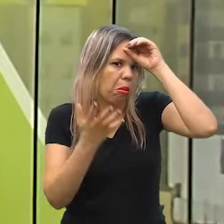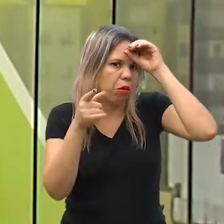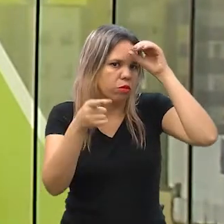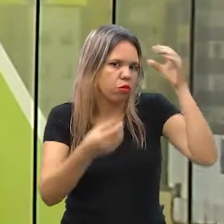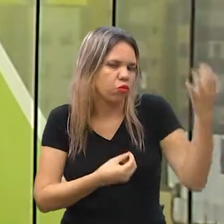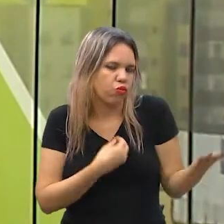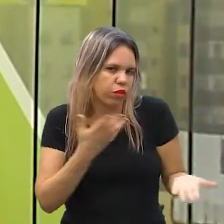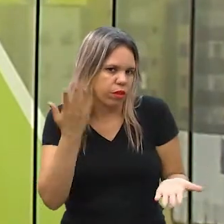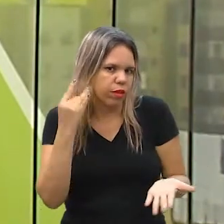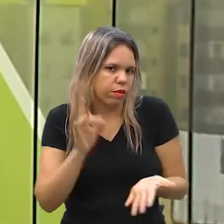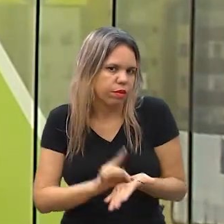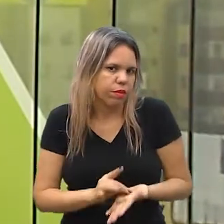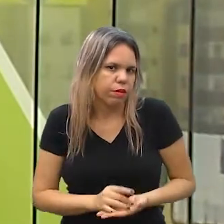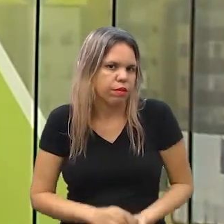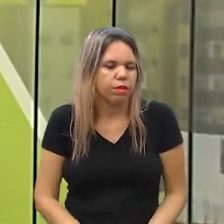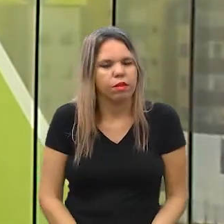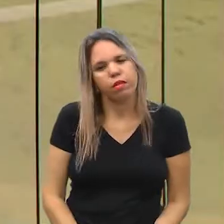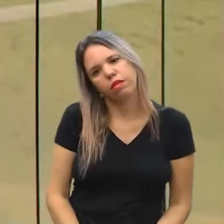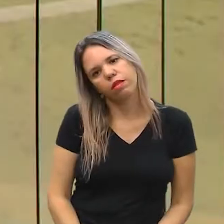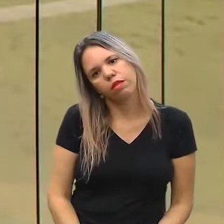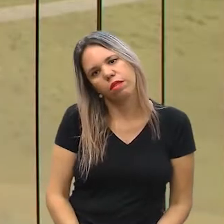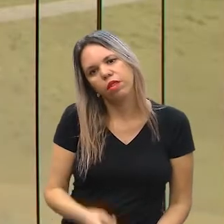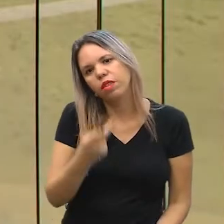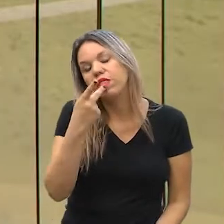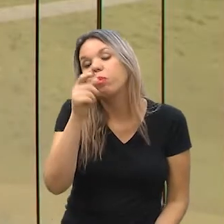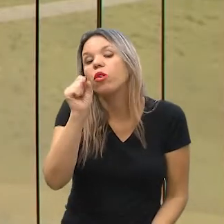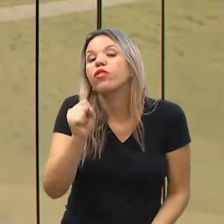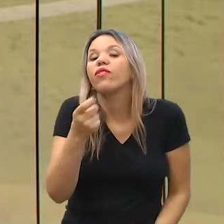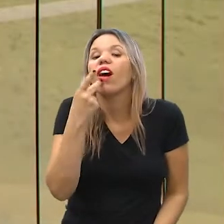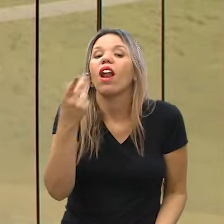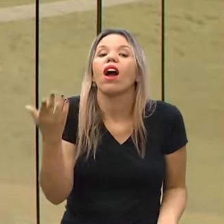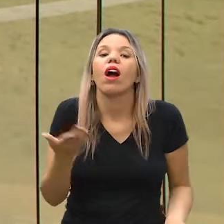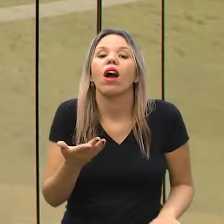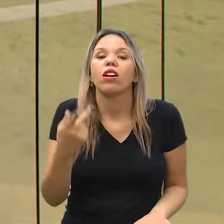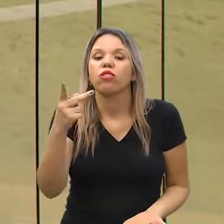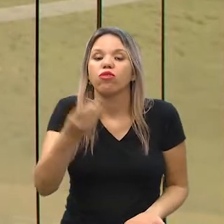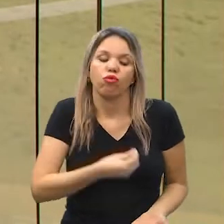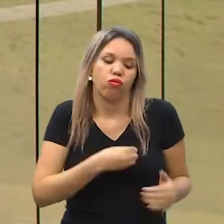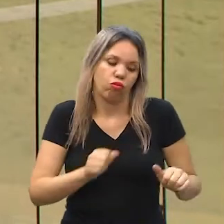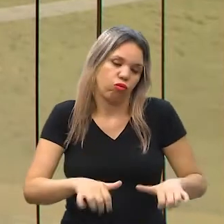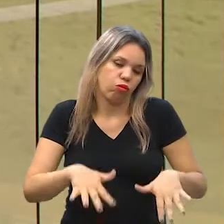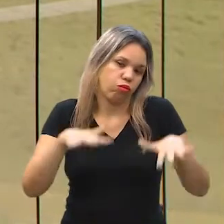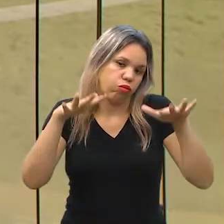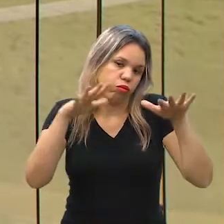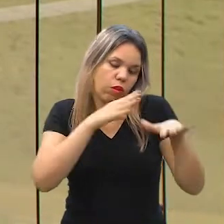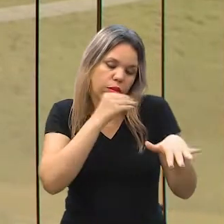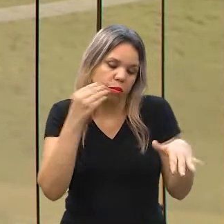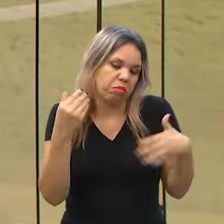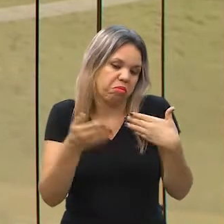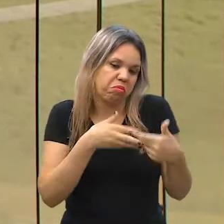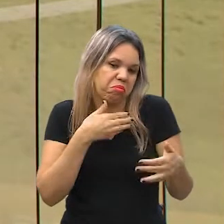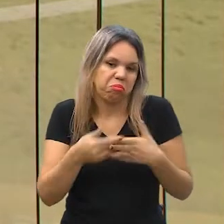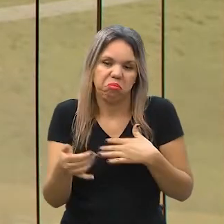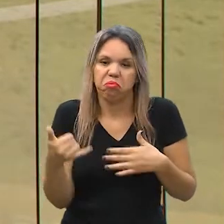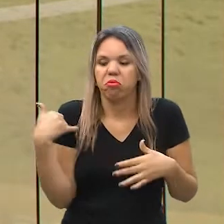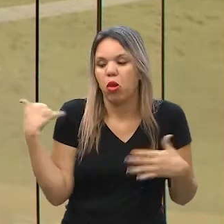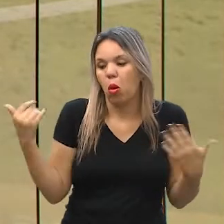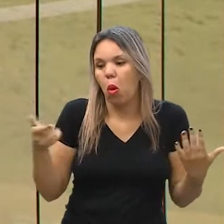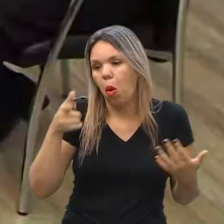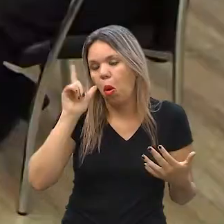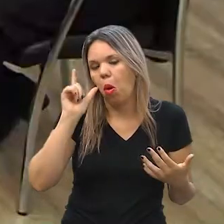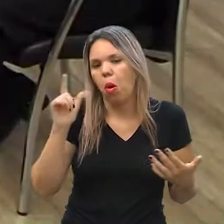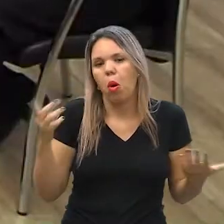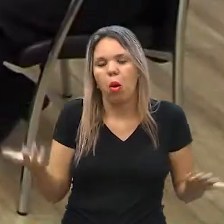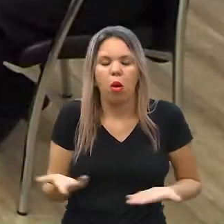noção, mas que é verdade. Que história que você pode contar pra gente aí? Pode ser da sua infância, da sua adolescência, pode ter acontecido